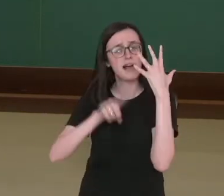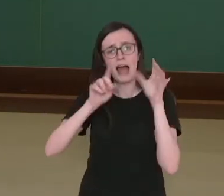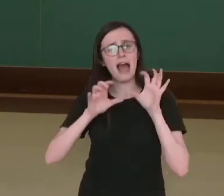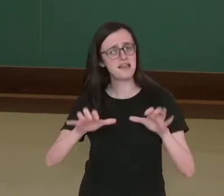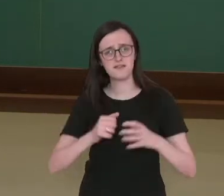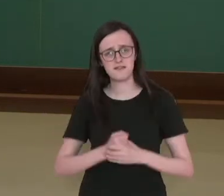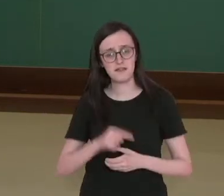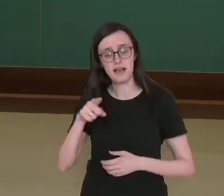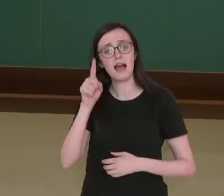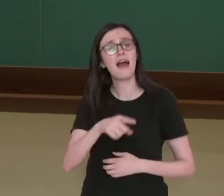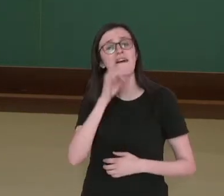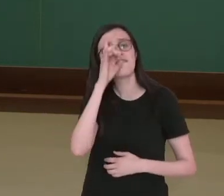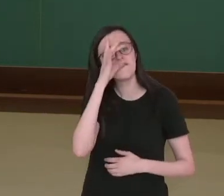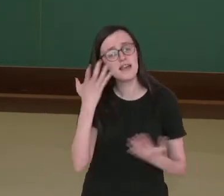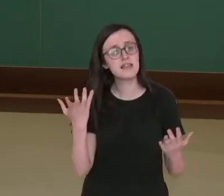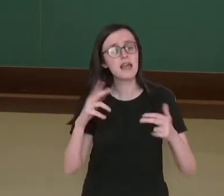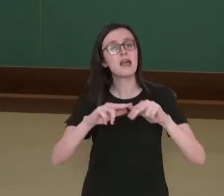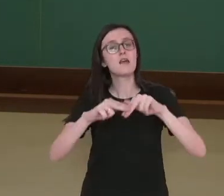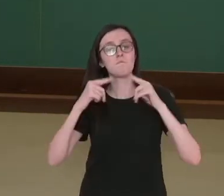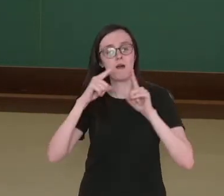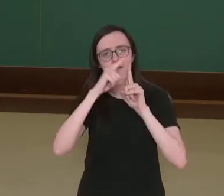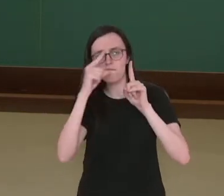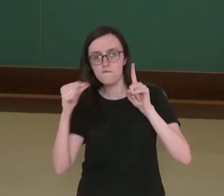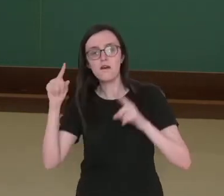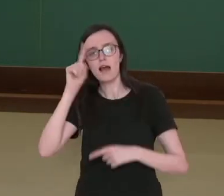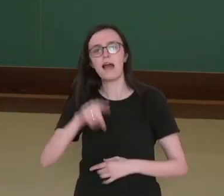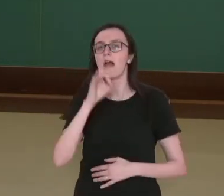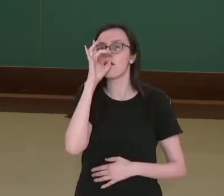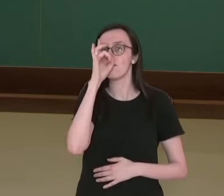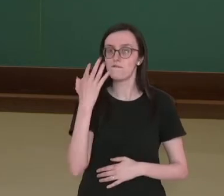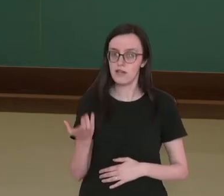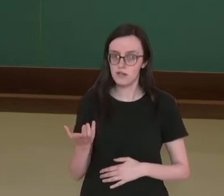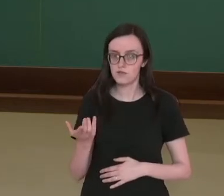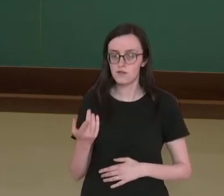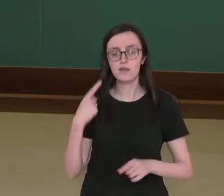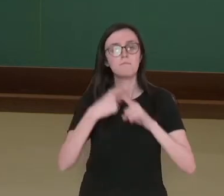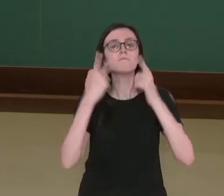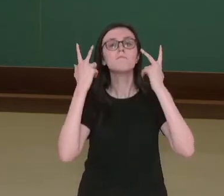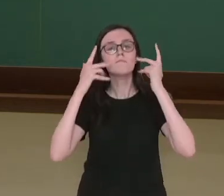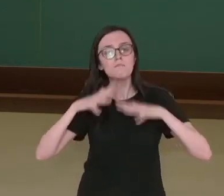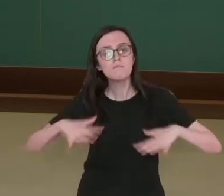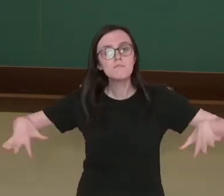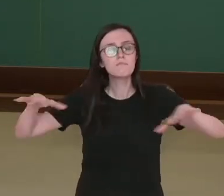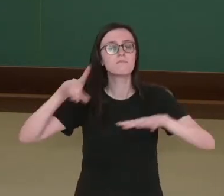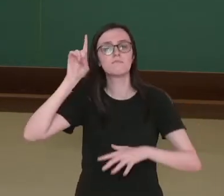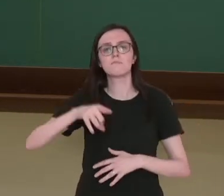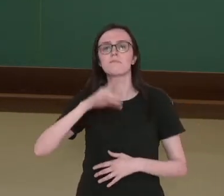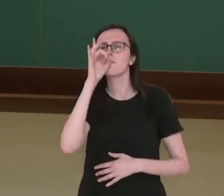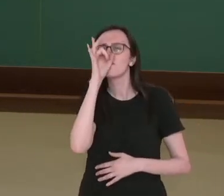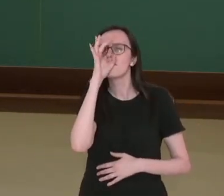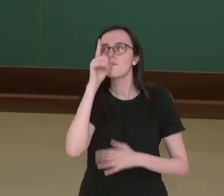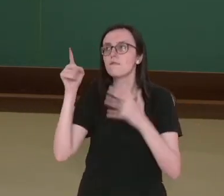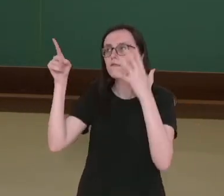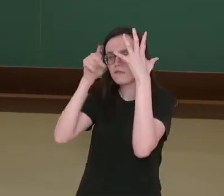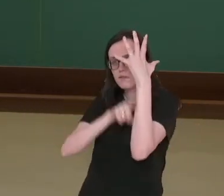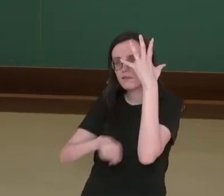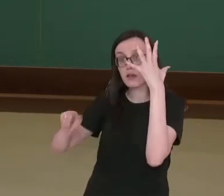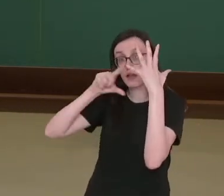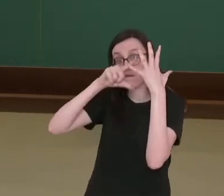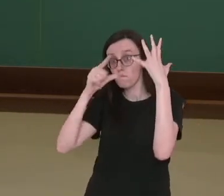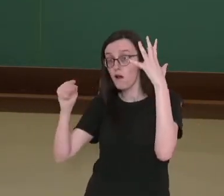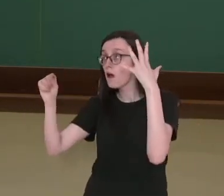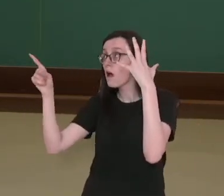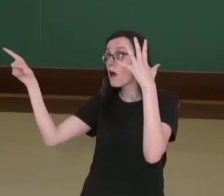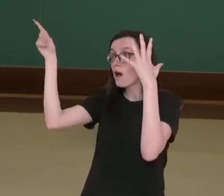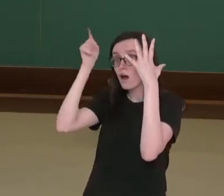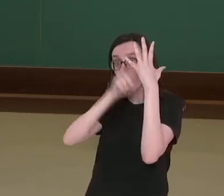cloroplasto é verde, por isso que as folhas são verdes, porque é geralmente nas folhas que faz a fotossíntese. Existem outras plantas